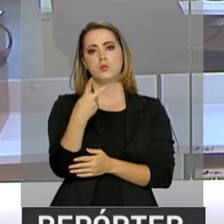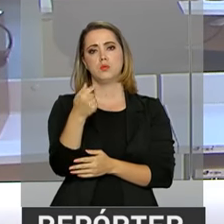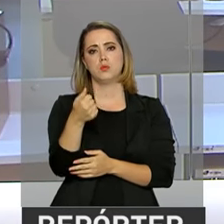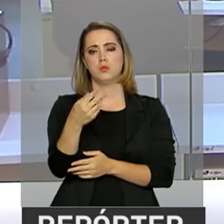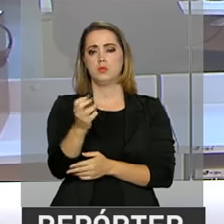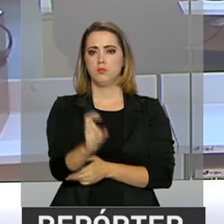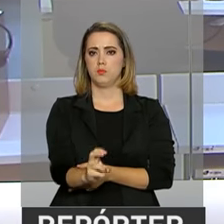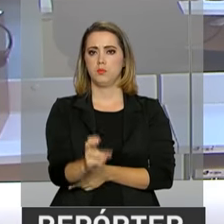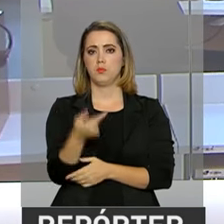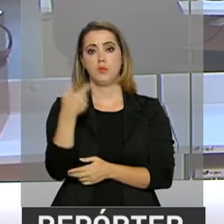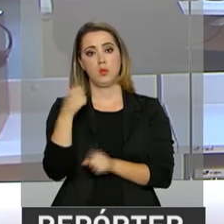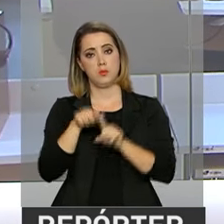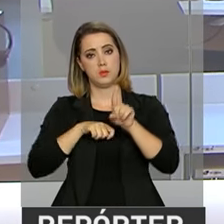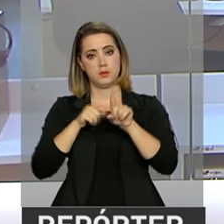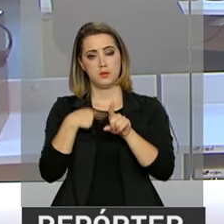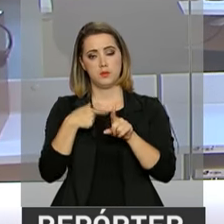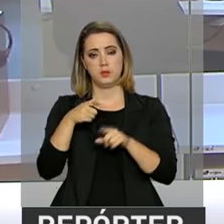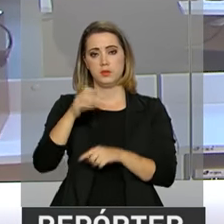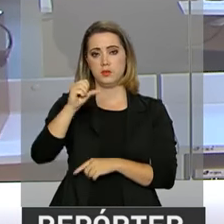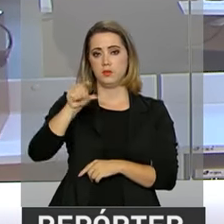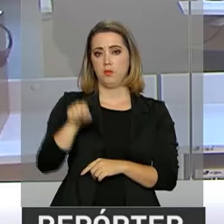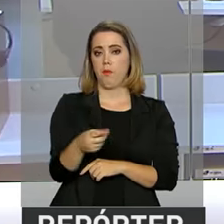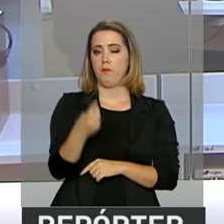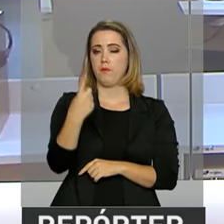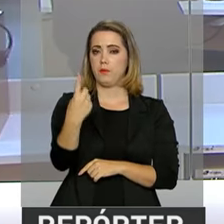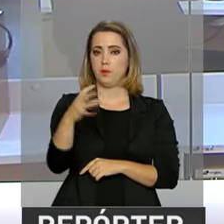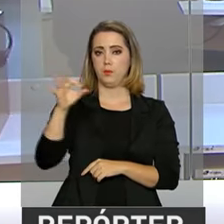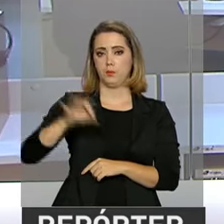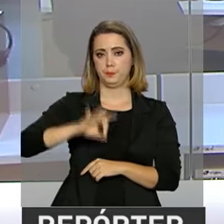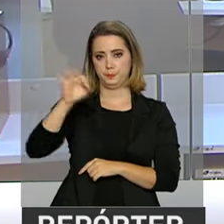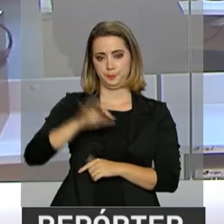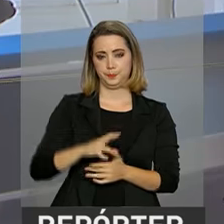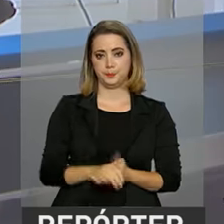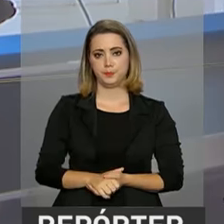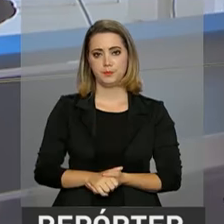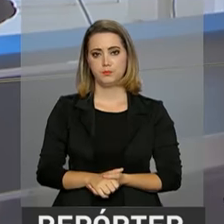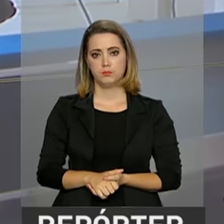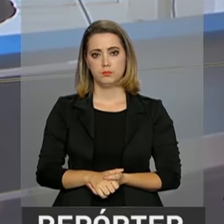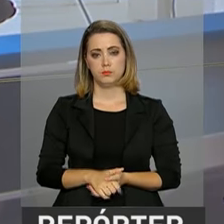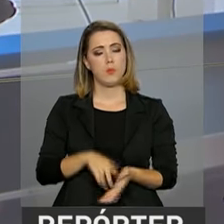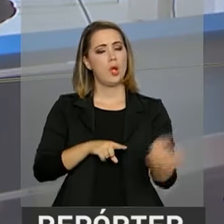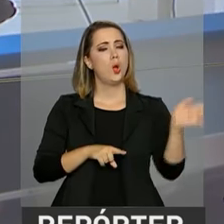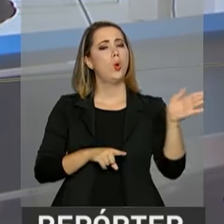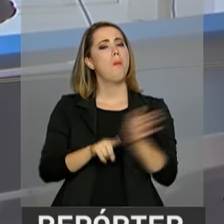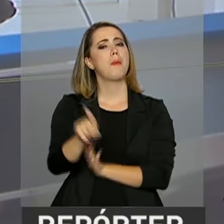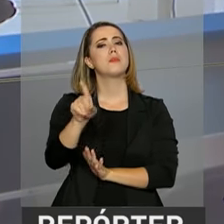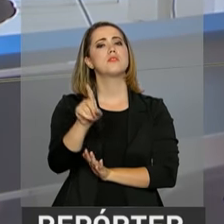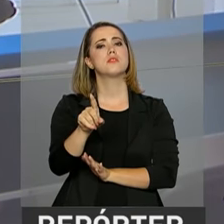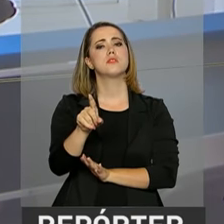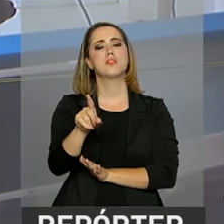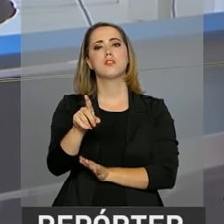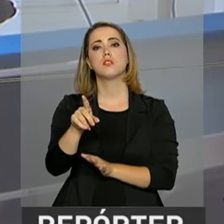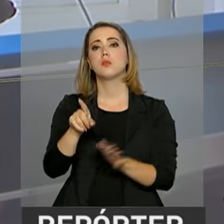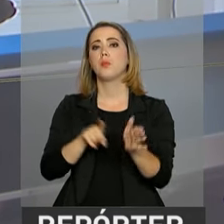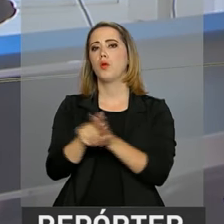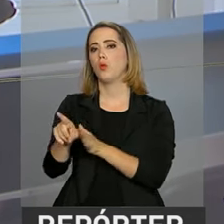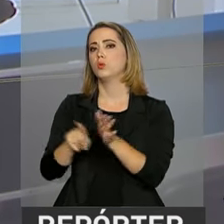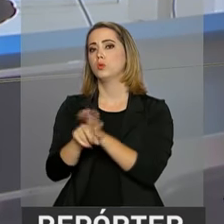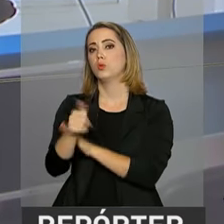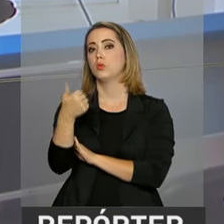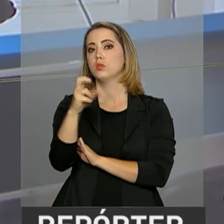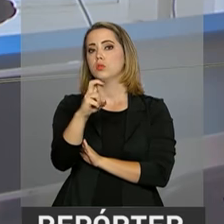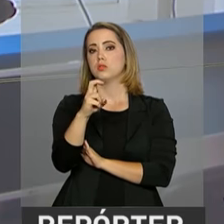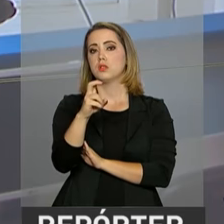2015. No mês passado, esse índice era de 9,1%. Uma pesquisa avaliou os 15